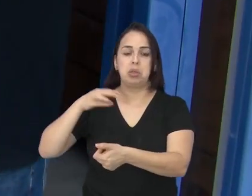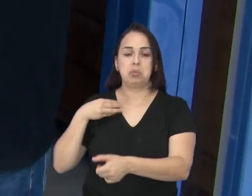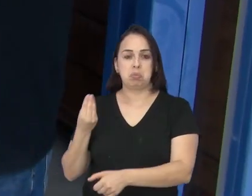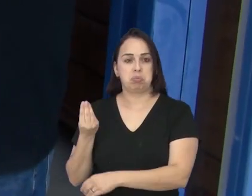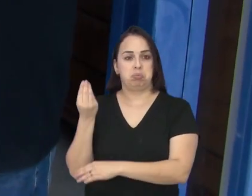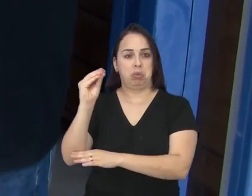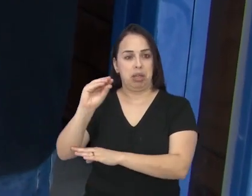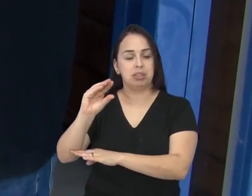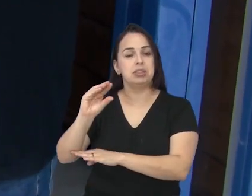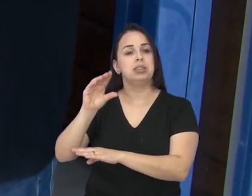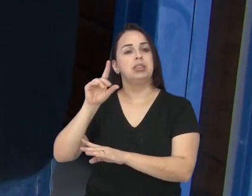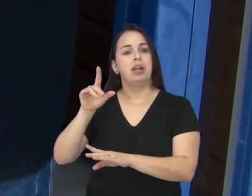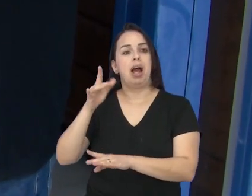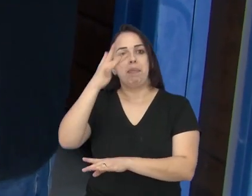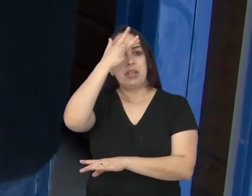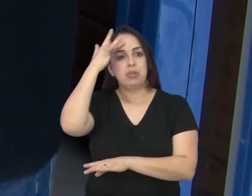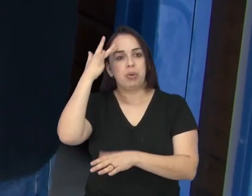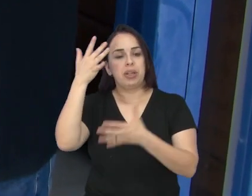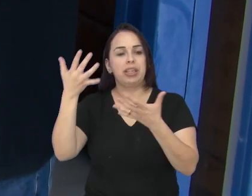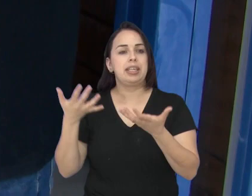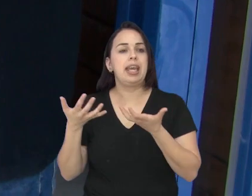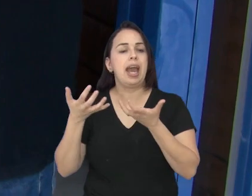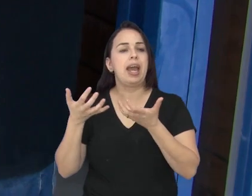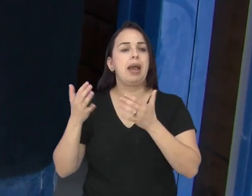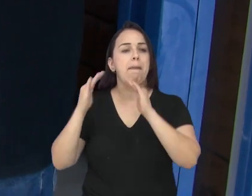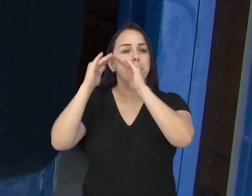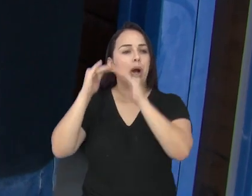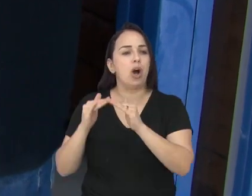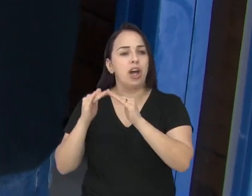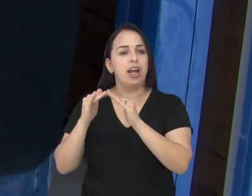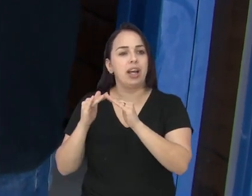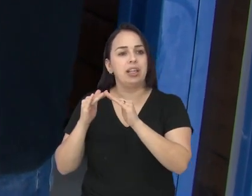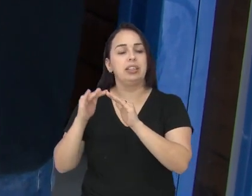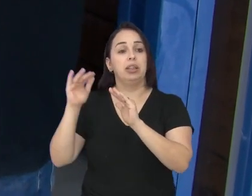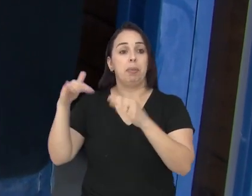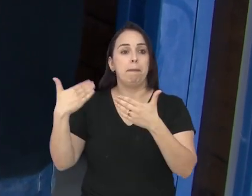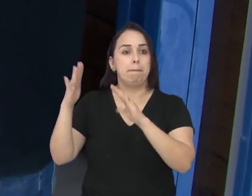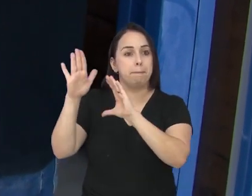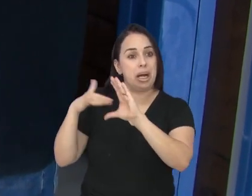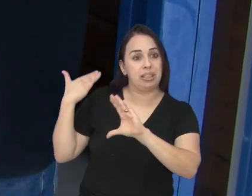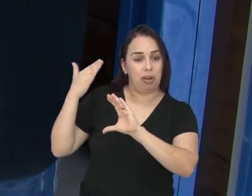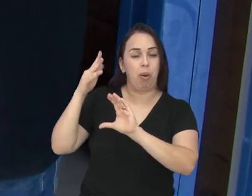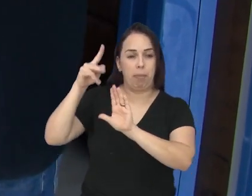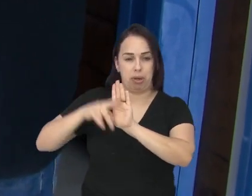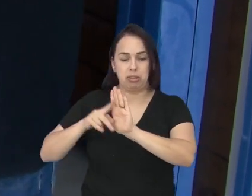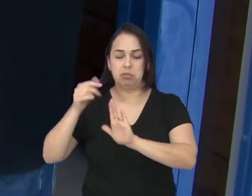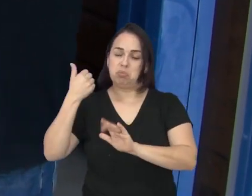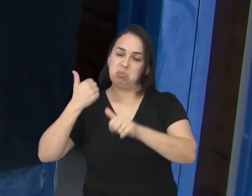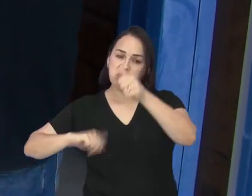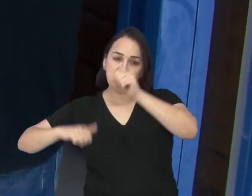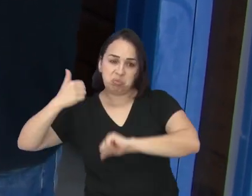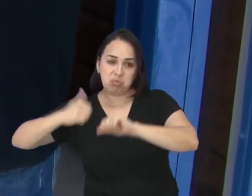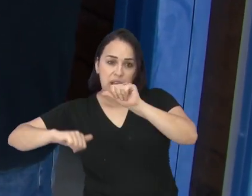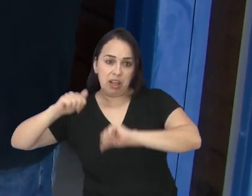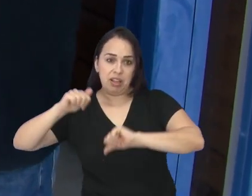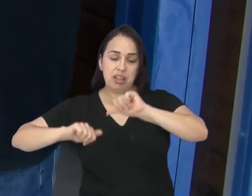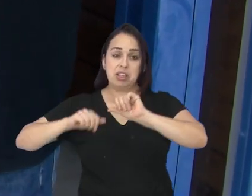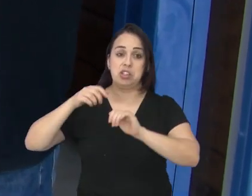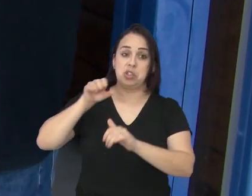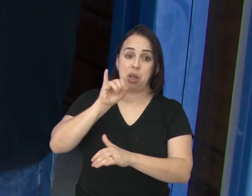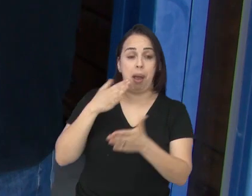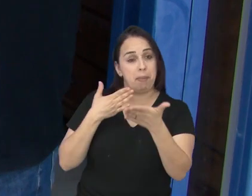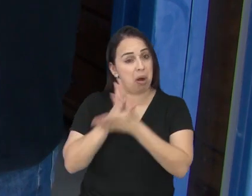então, eventualmente, a pessoa quer fazer uma residência, ela manda um projeto, a gente analisa, se aprova